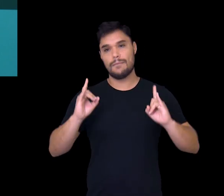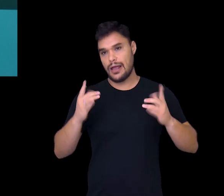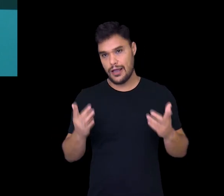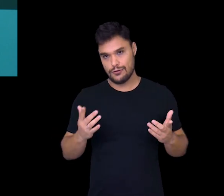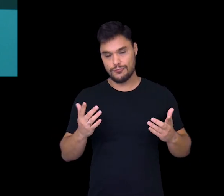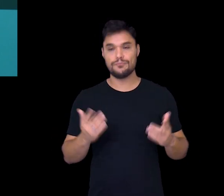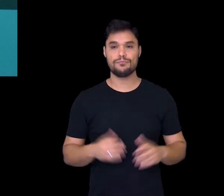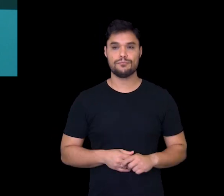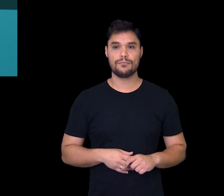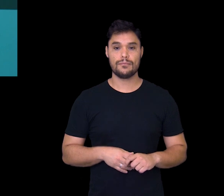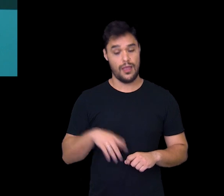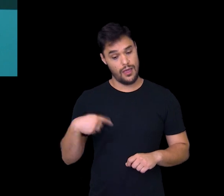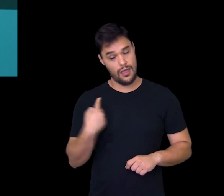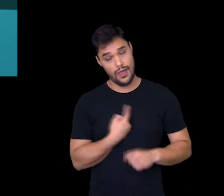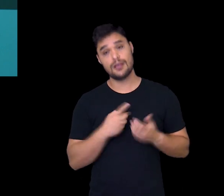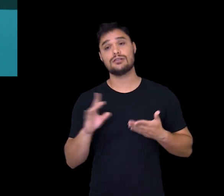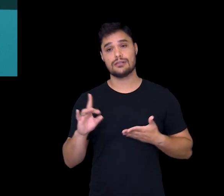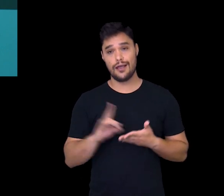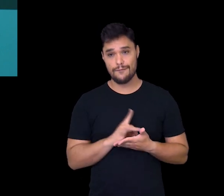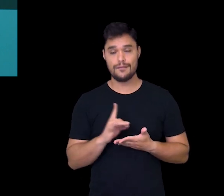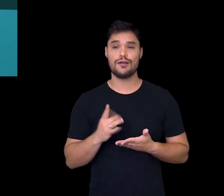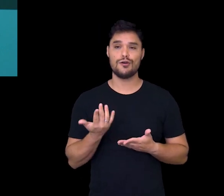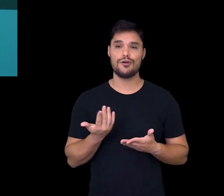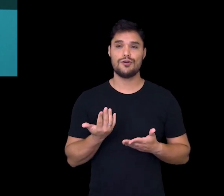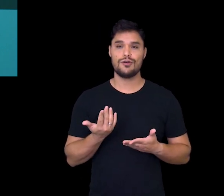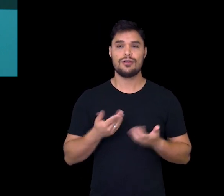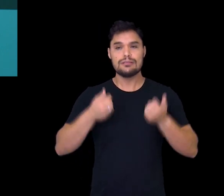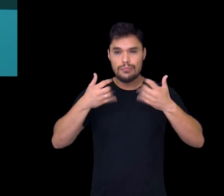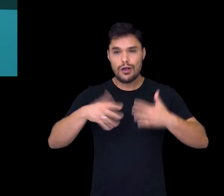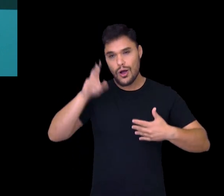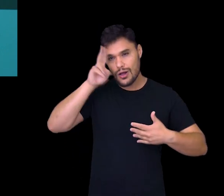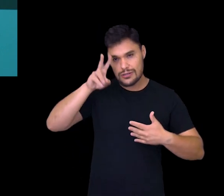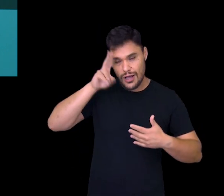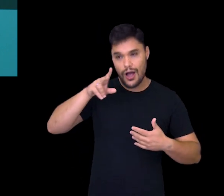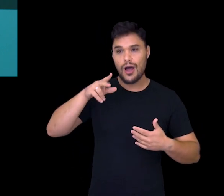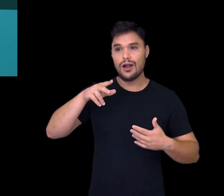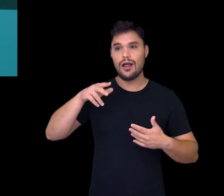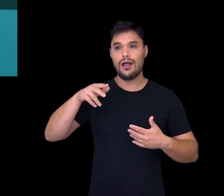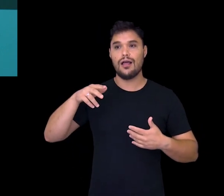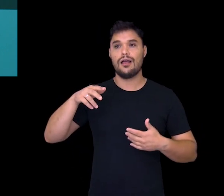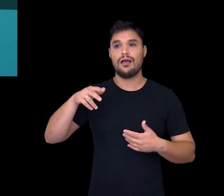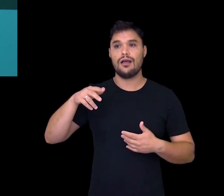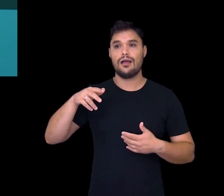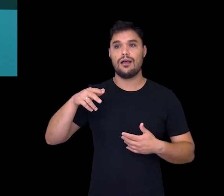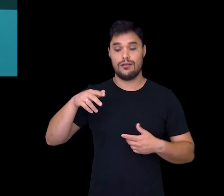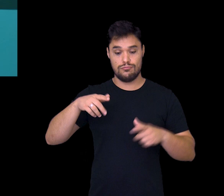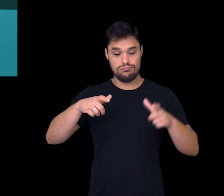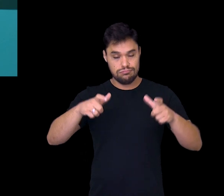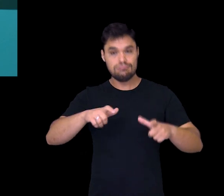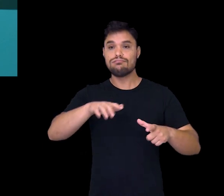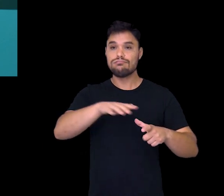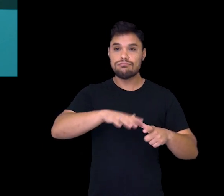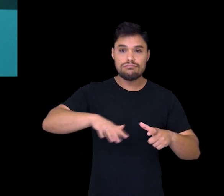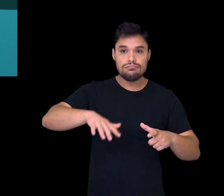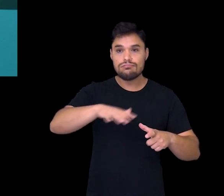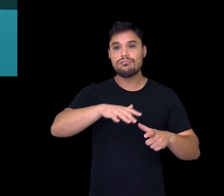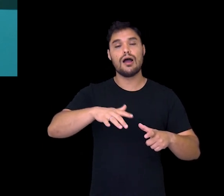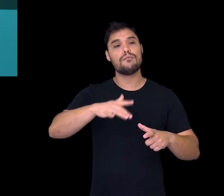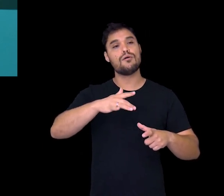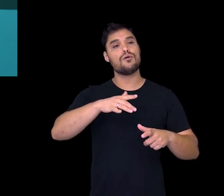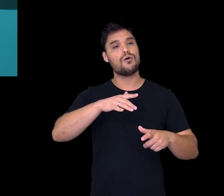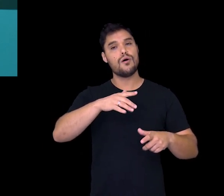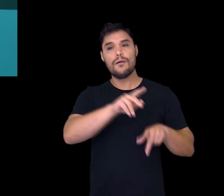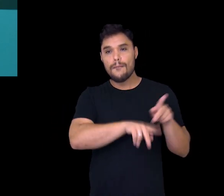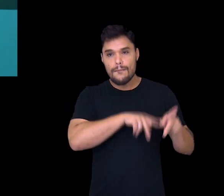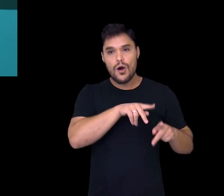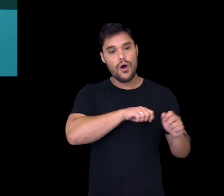nós inscrevemos o nosso. E quando nós falamos dessa história da caminhada, do espaço para o povo se manifestar, da